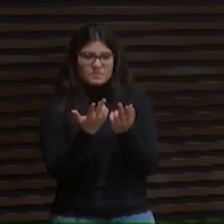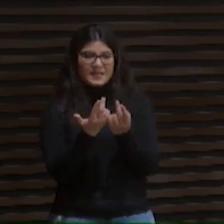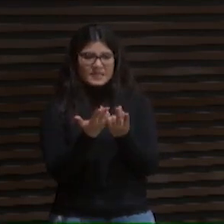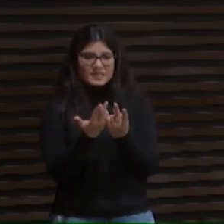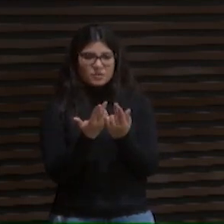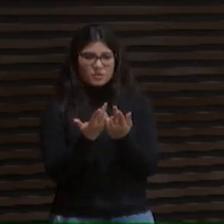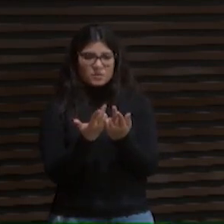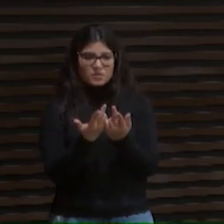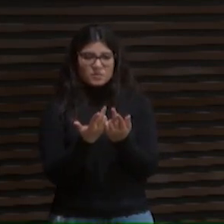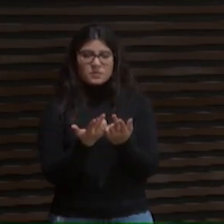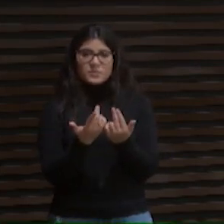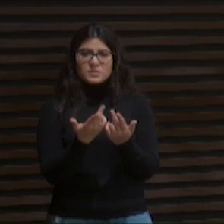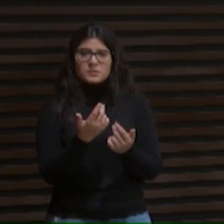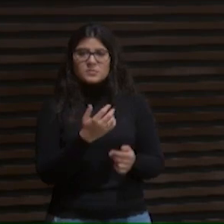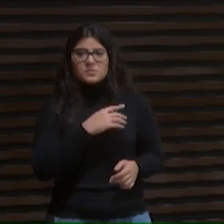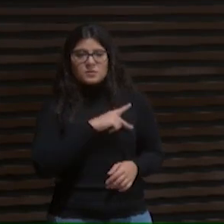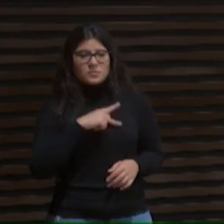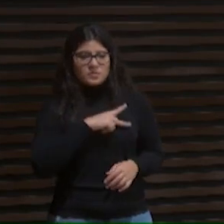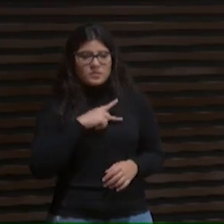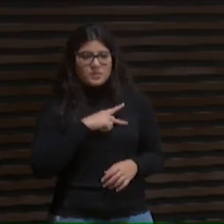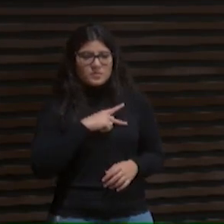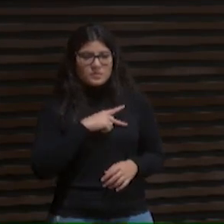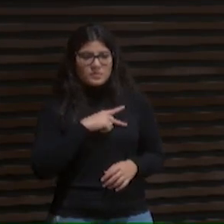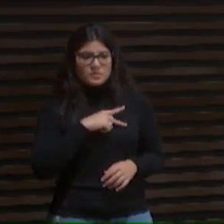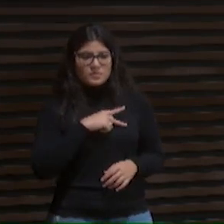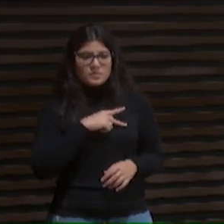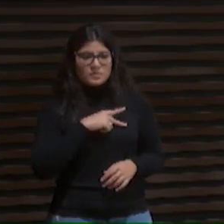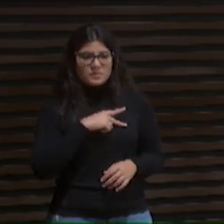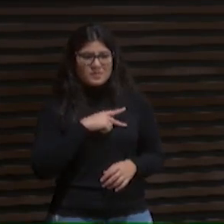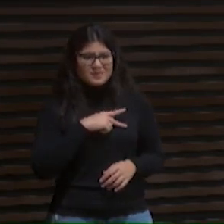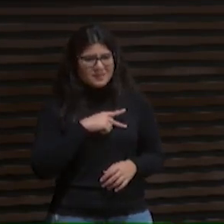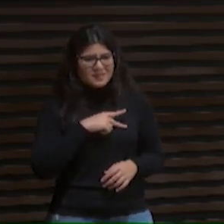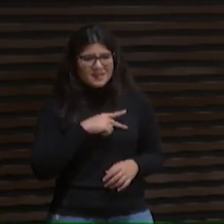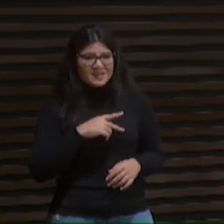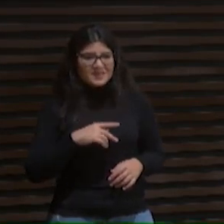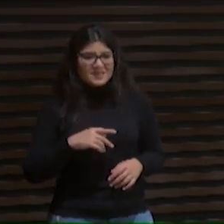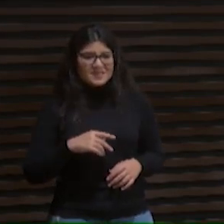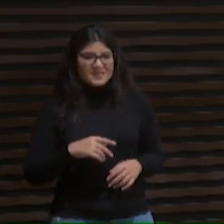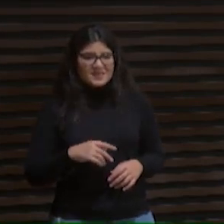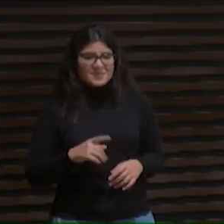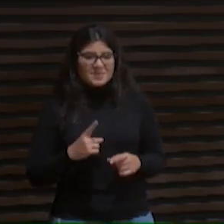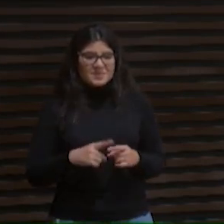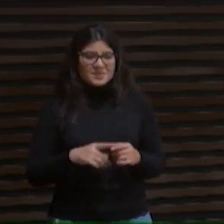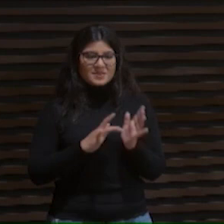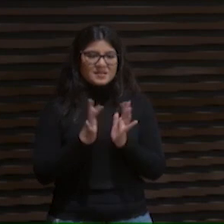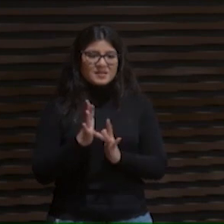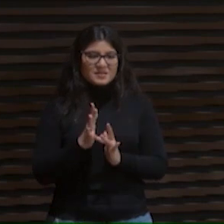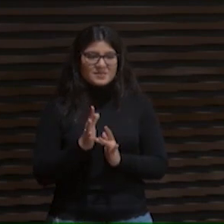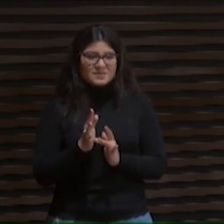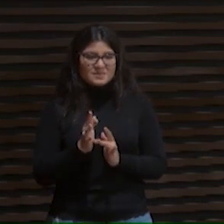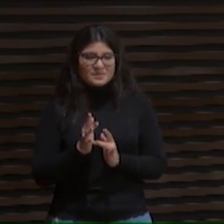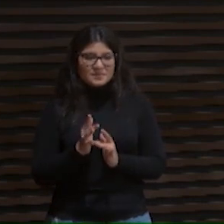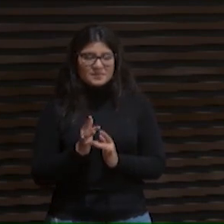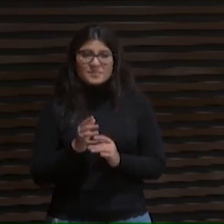para vivermos para Cristo. Isso porque Ele, Jesus, vamos ter atenção nesse versículo, meus irmãos,